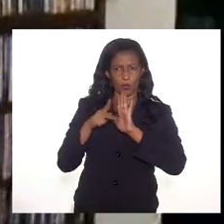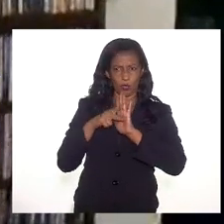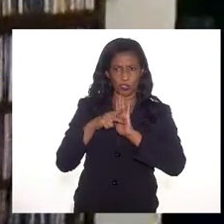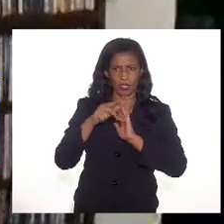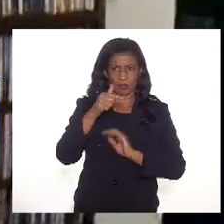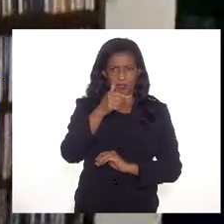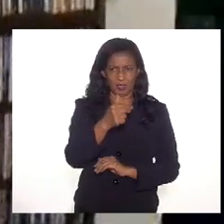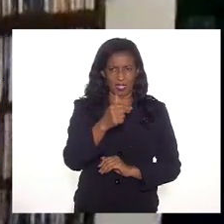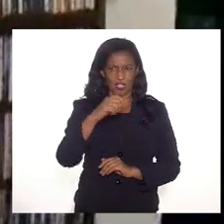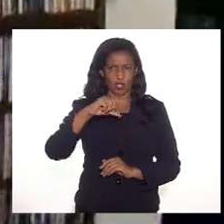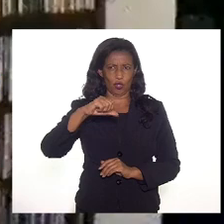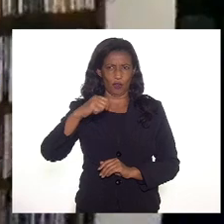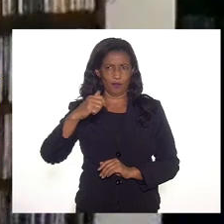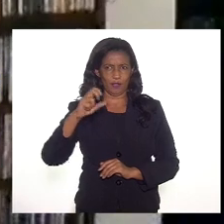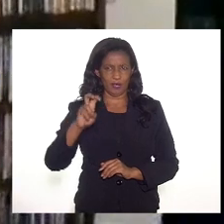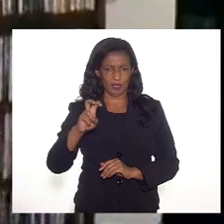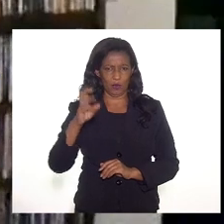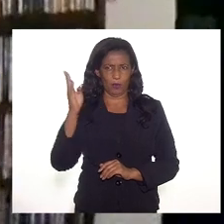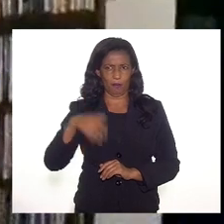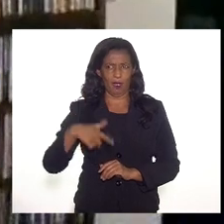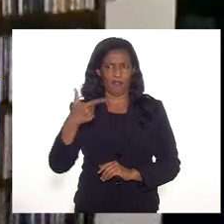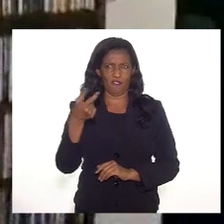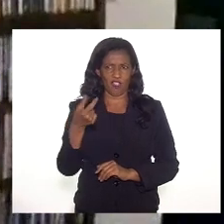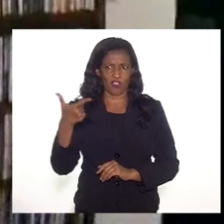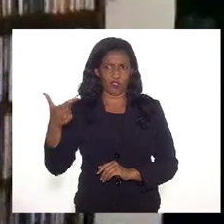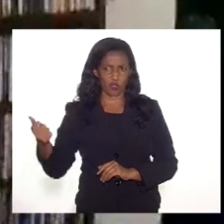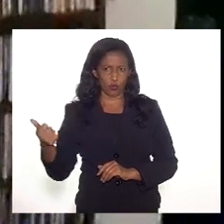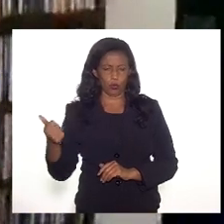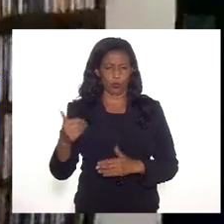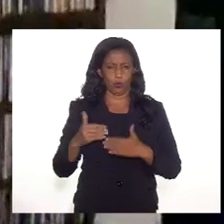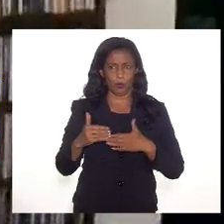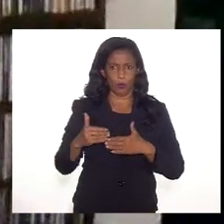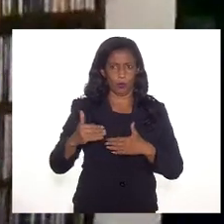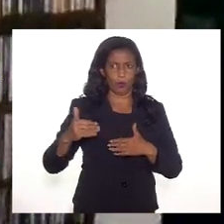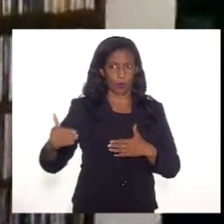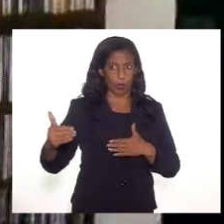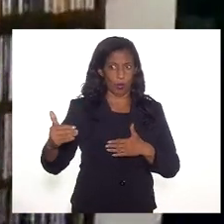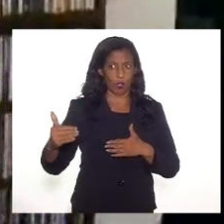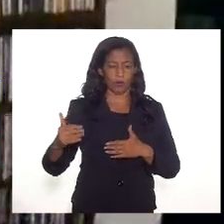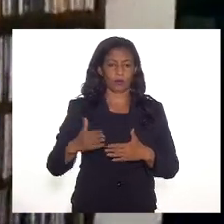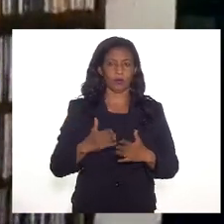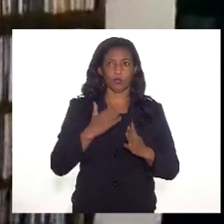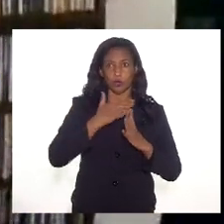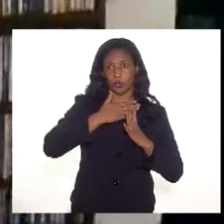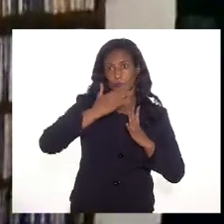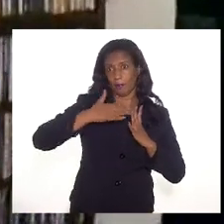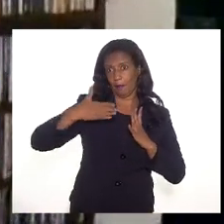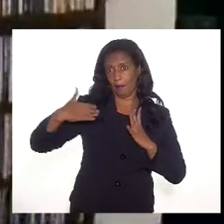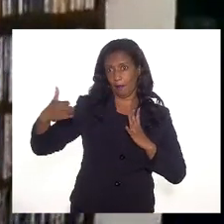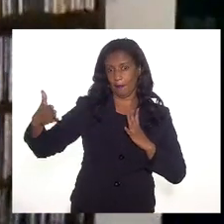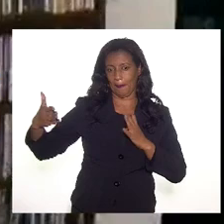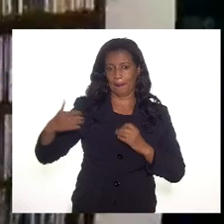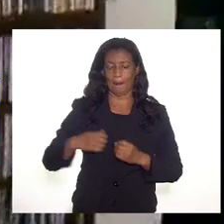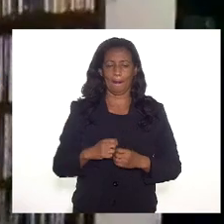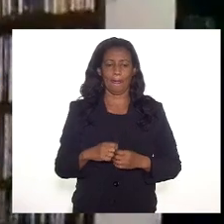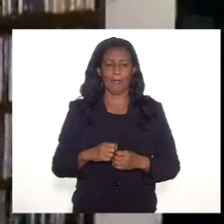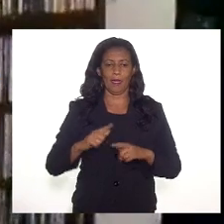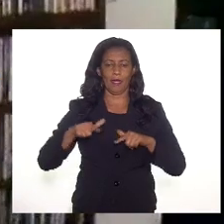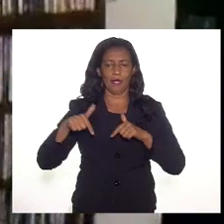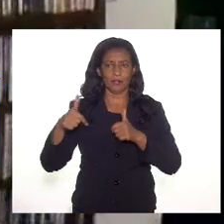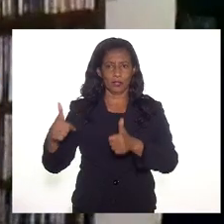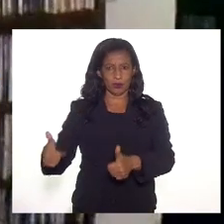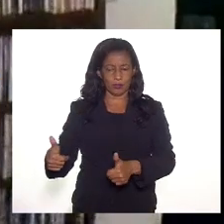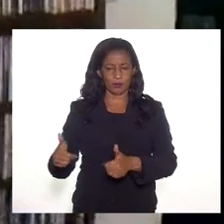barra 2021 que prorroga os prazos de execução dos